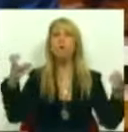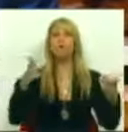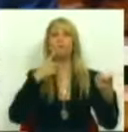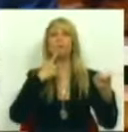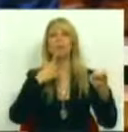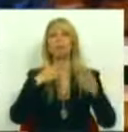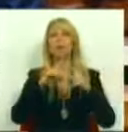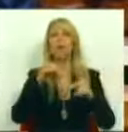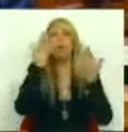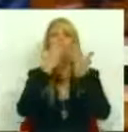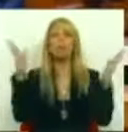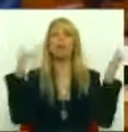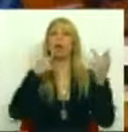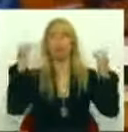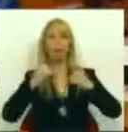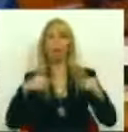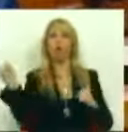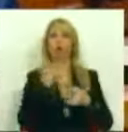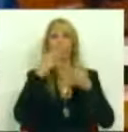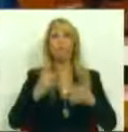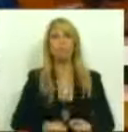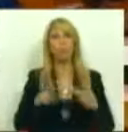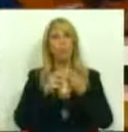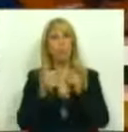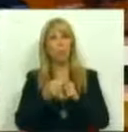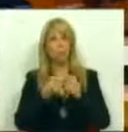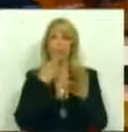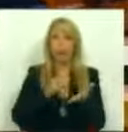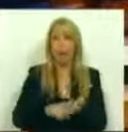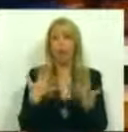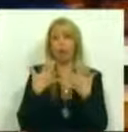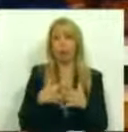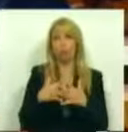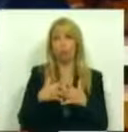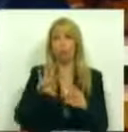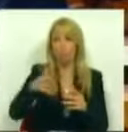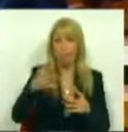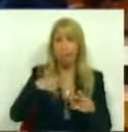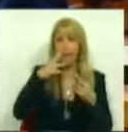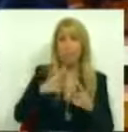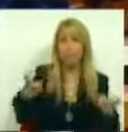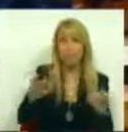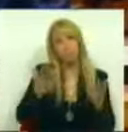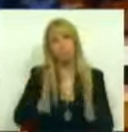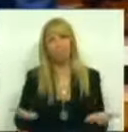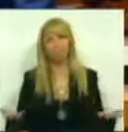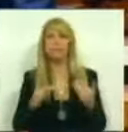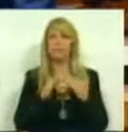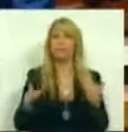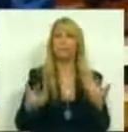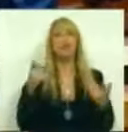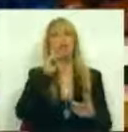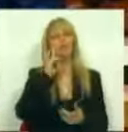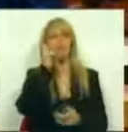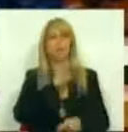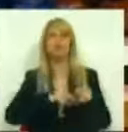e democrática para os problemas reais e estruturais do país. Senhoras deputadas e senhores